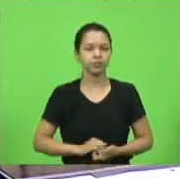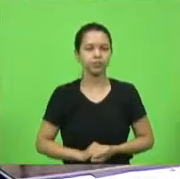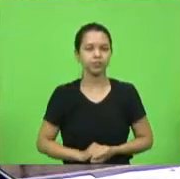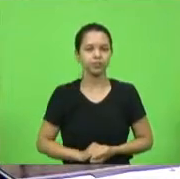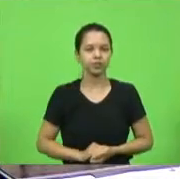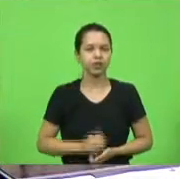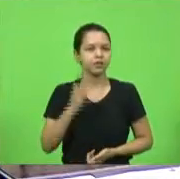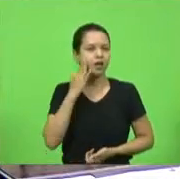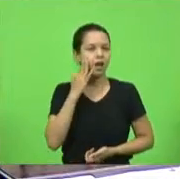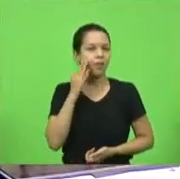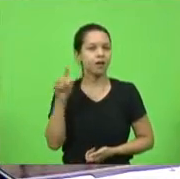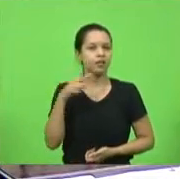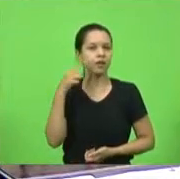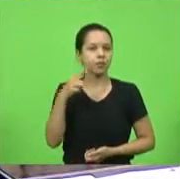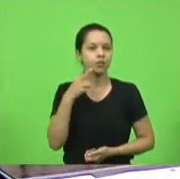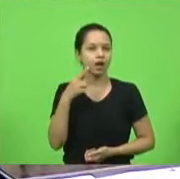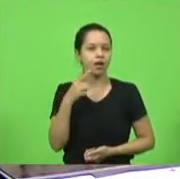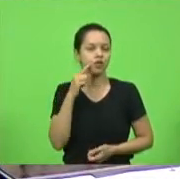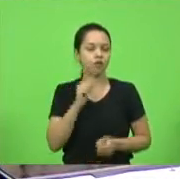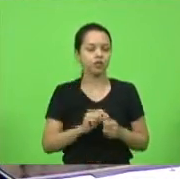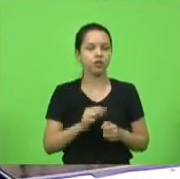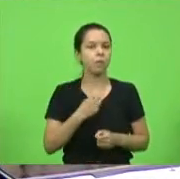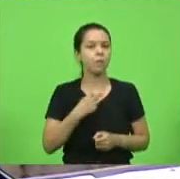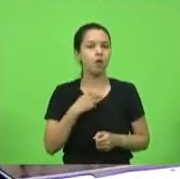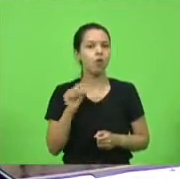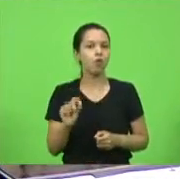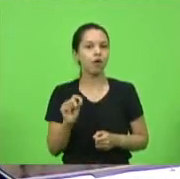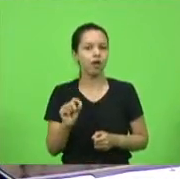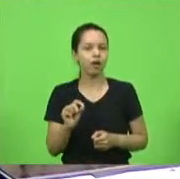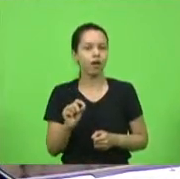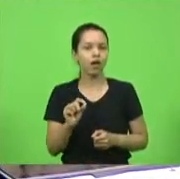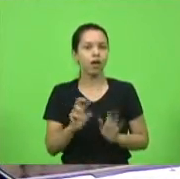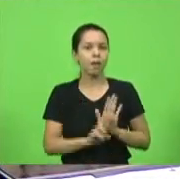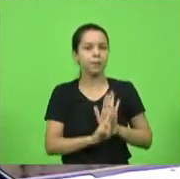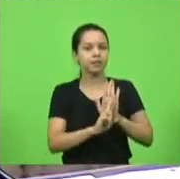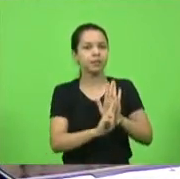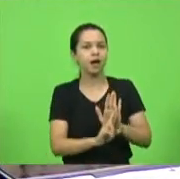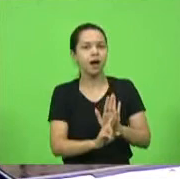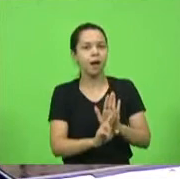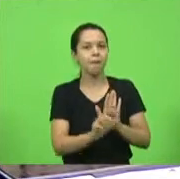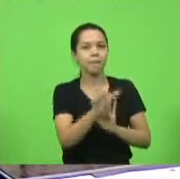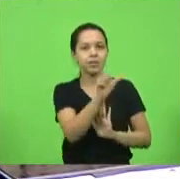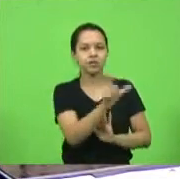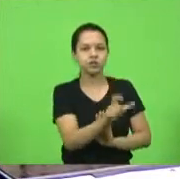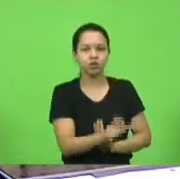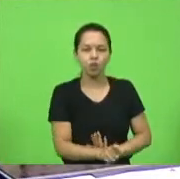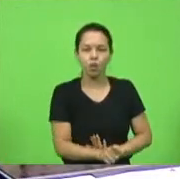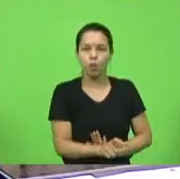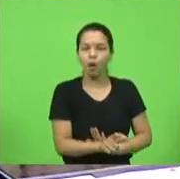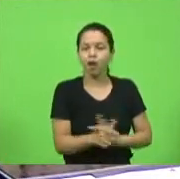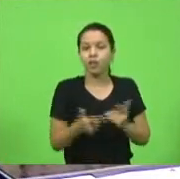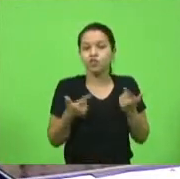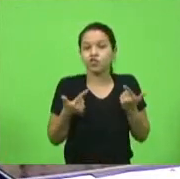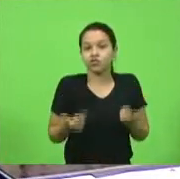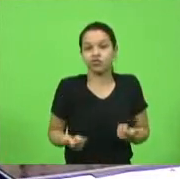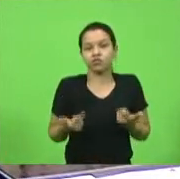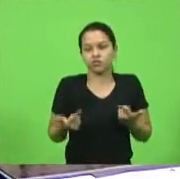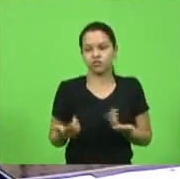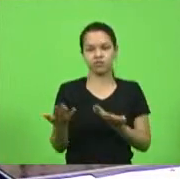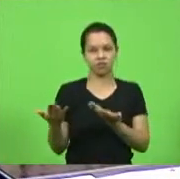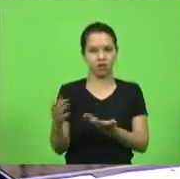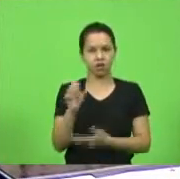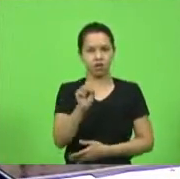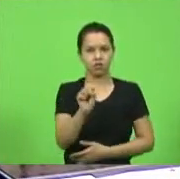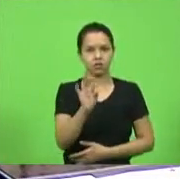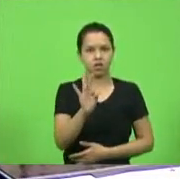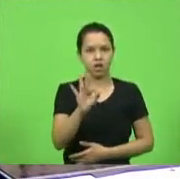deputado não pode fazer? É representar pessoas que estão de saco cheio do STF,